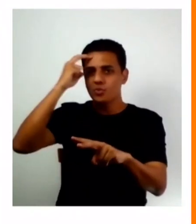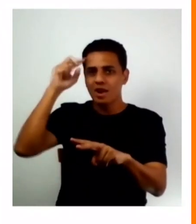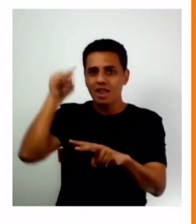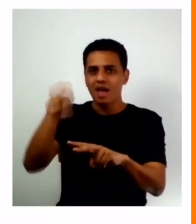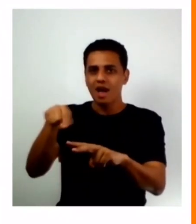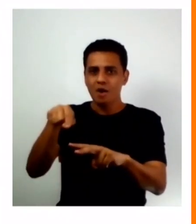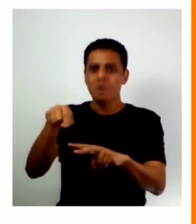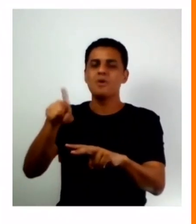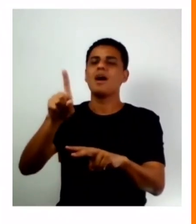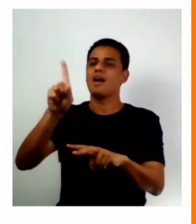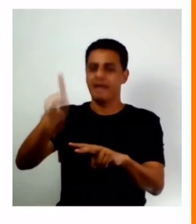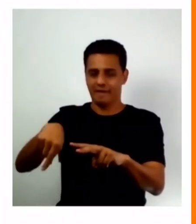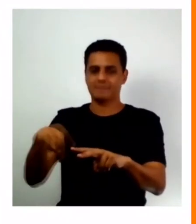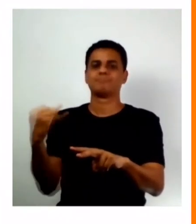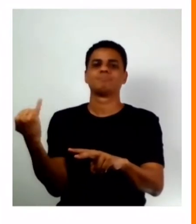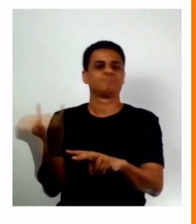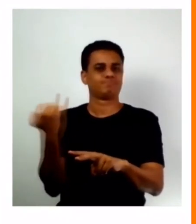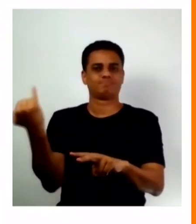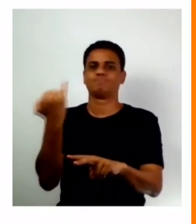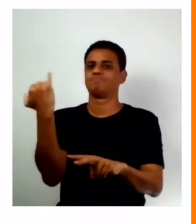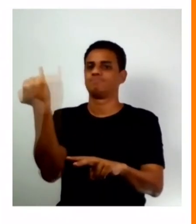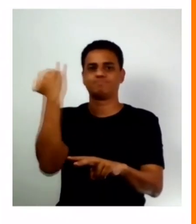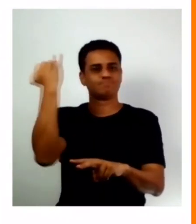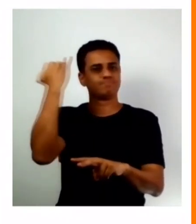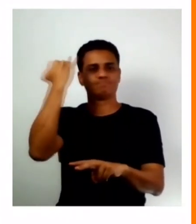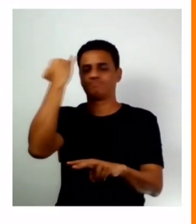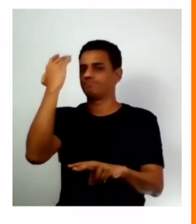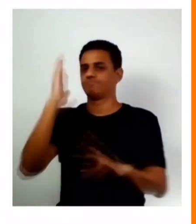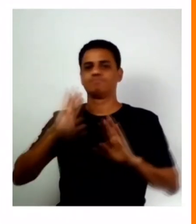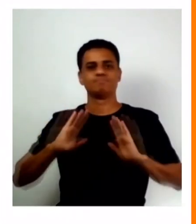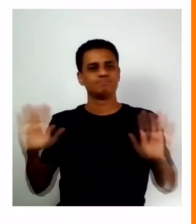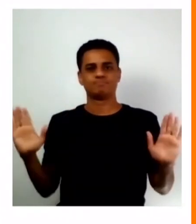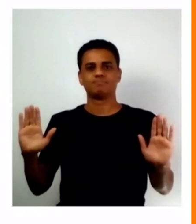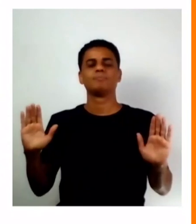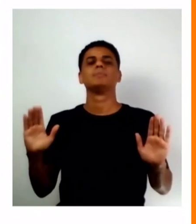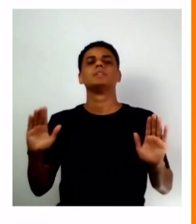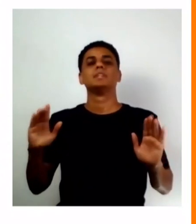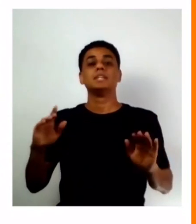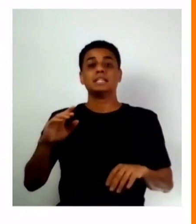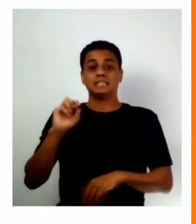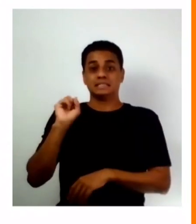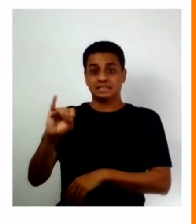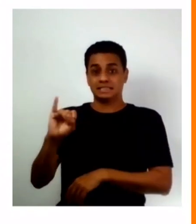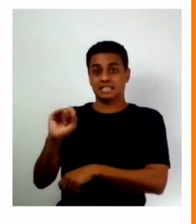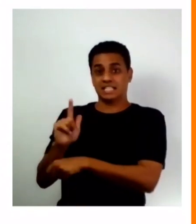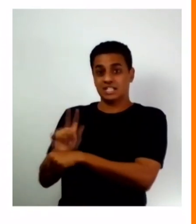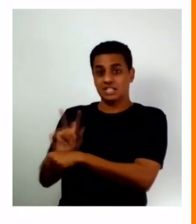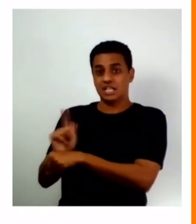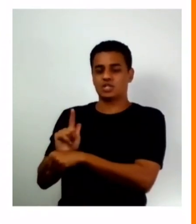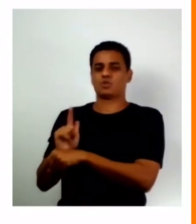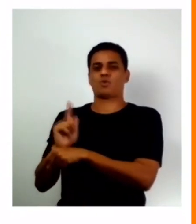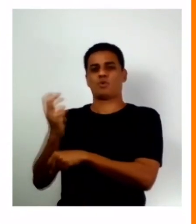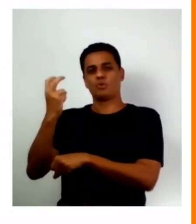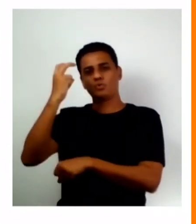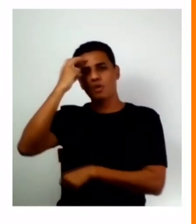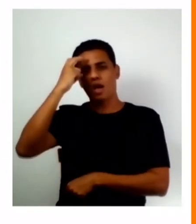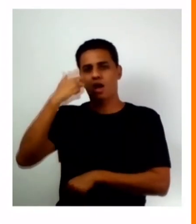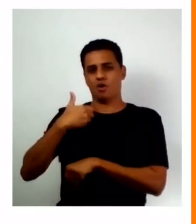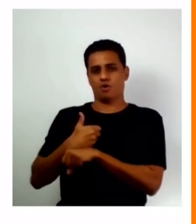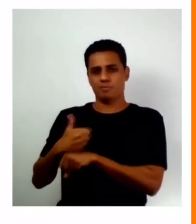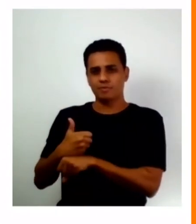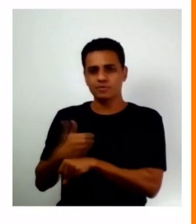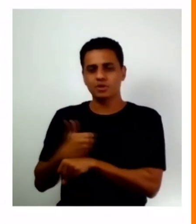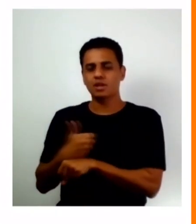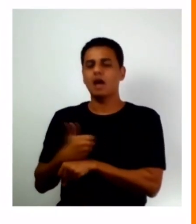ser imprescindível. Vai ser imprescindível. E um bom gestor cultural, um bom profissional, tem que ter uma